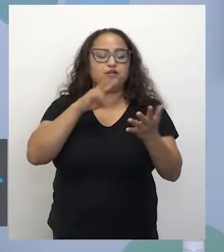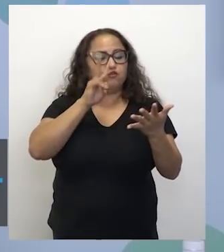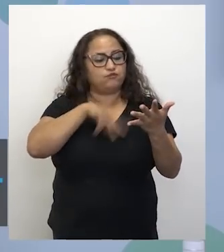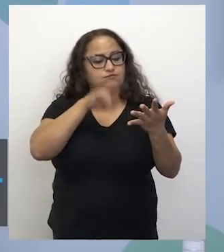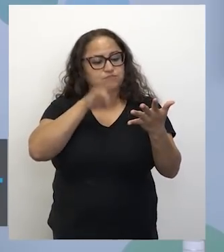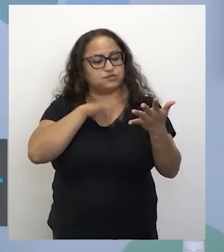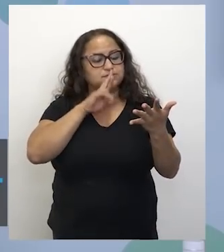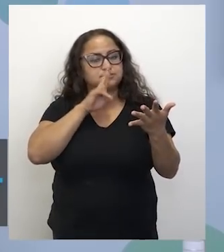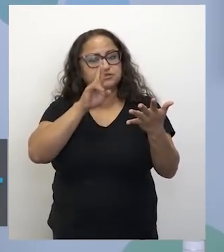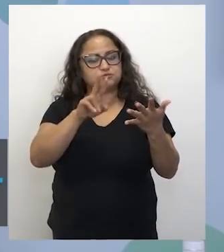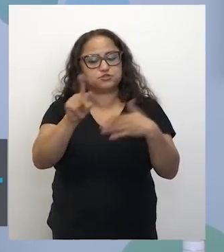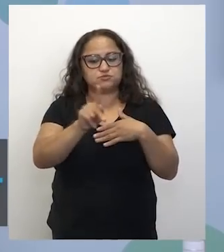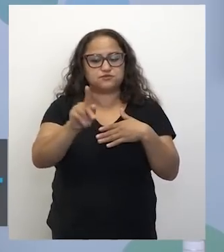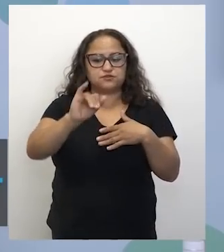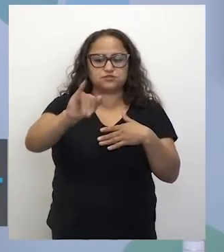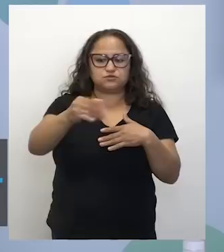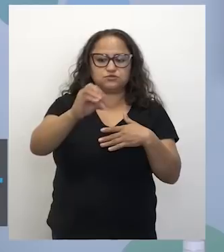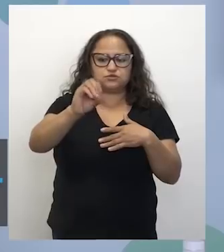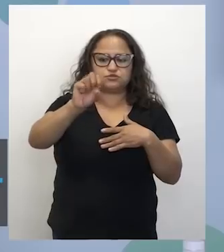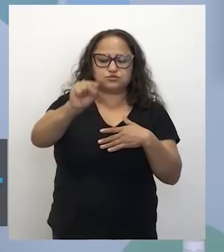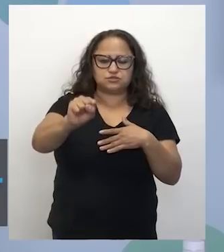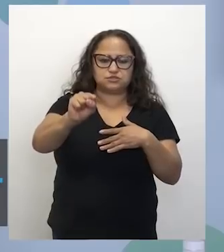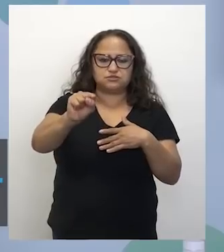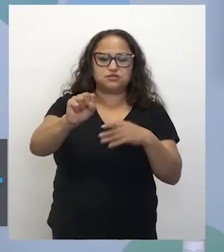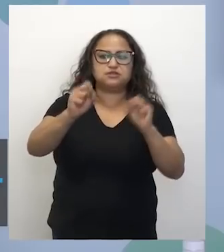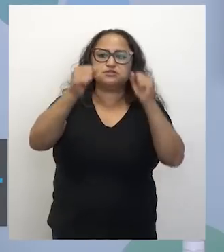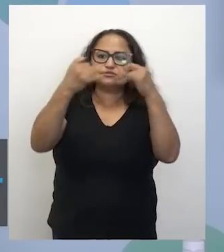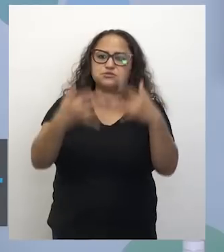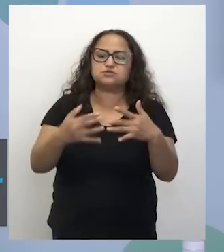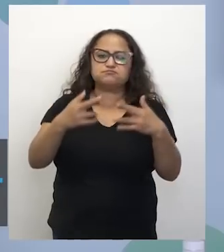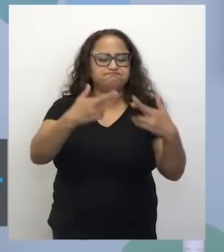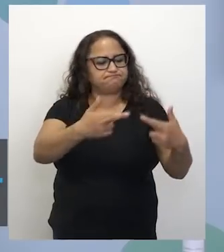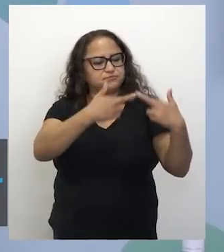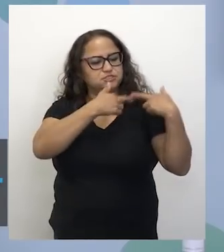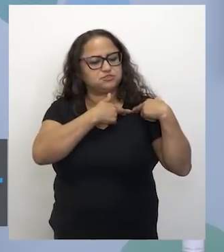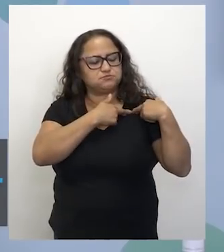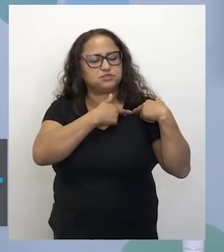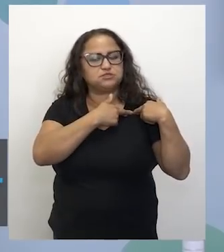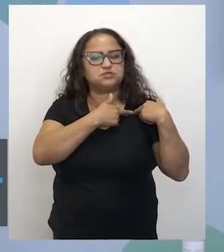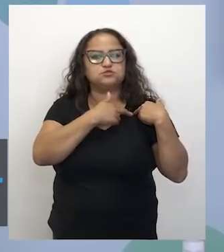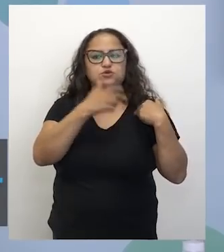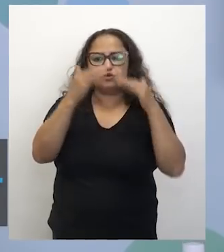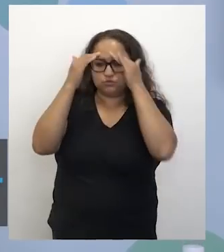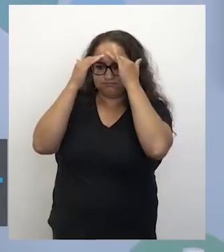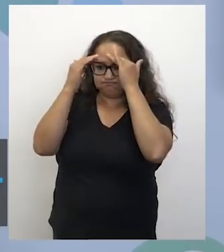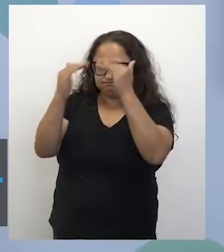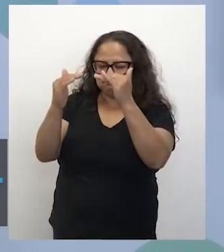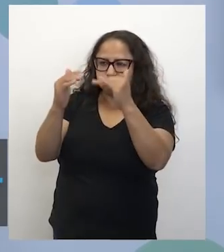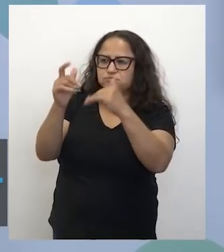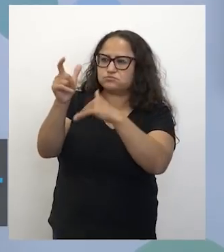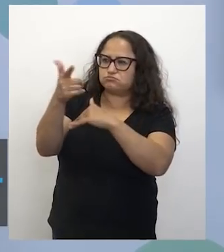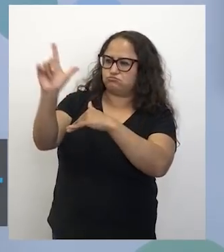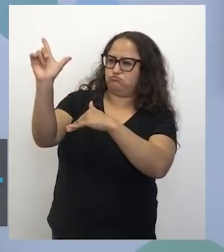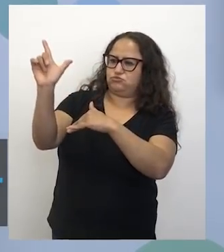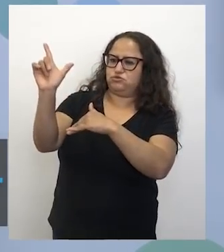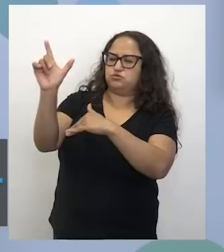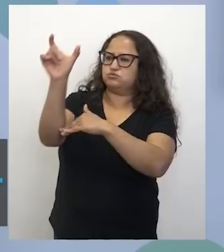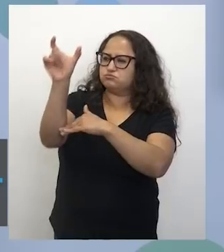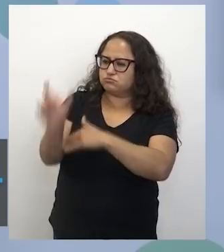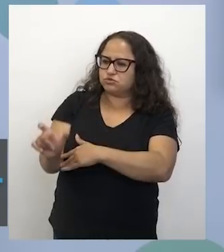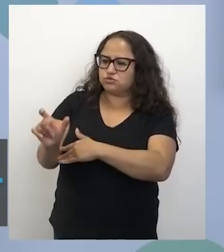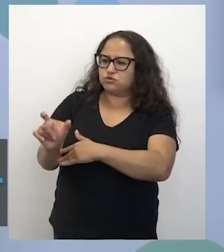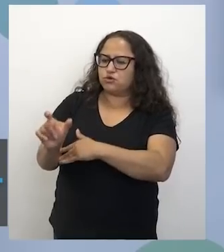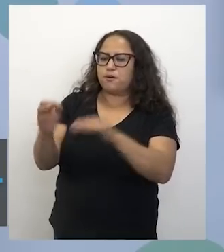resposta aqui do professor José. Ele colocou assim: respeitando o direito do outro na mesma medida que gostaria